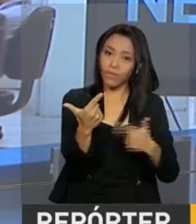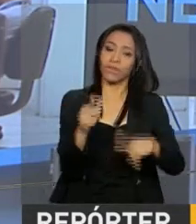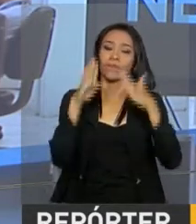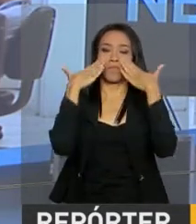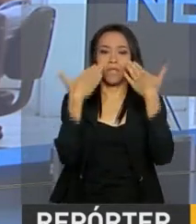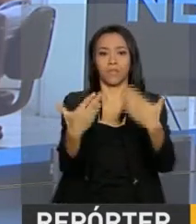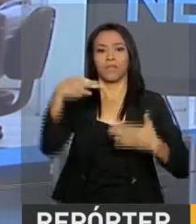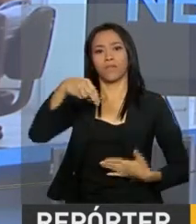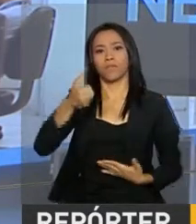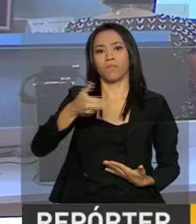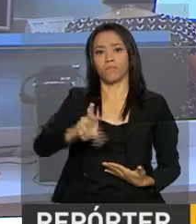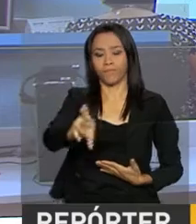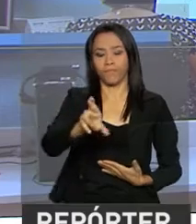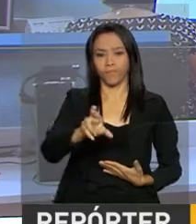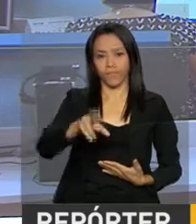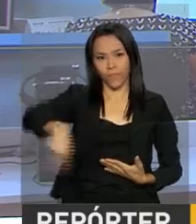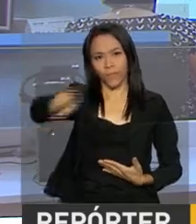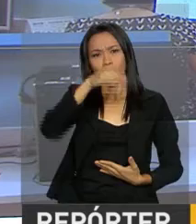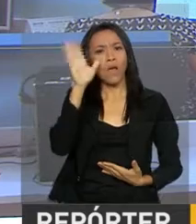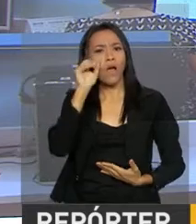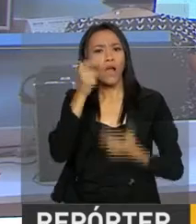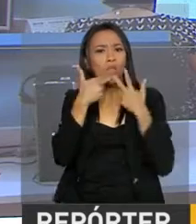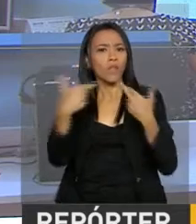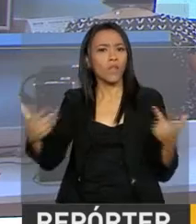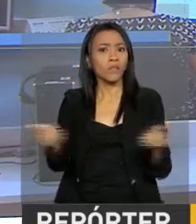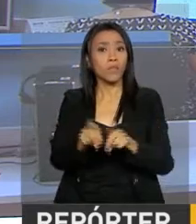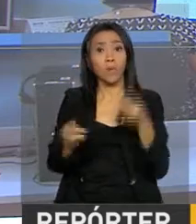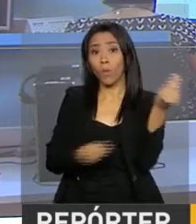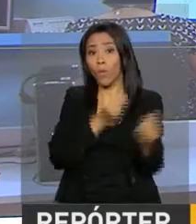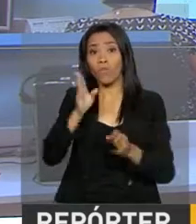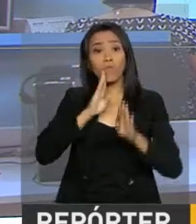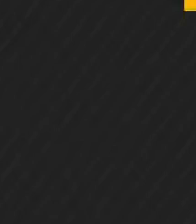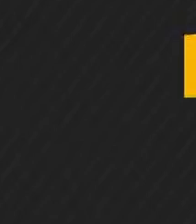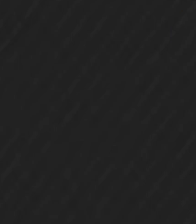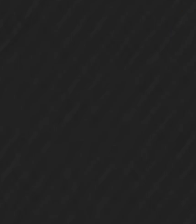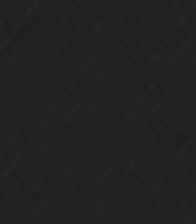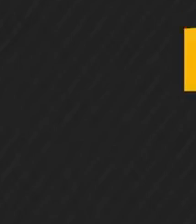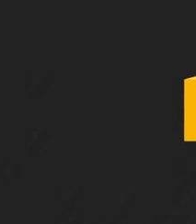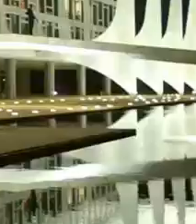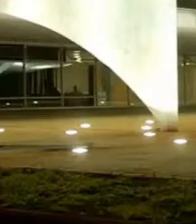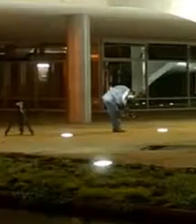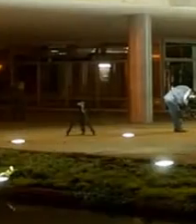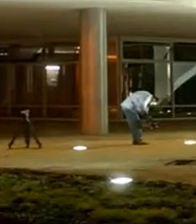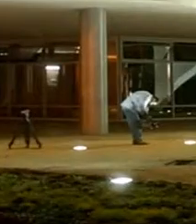do repórter nbr acompanhe as novidades também pelas nossas redes sociais